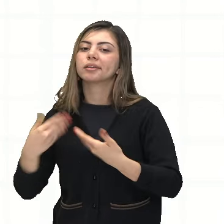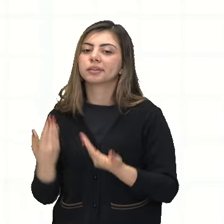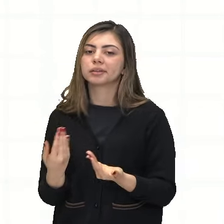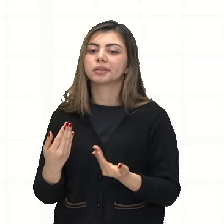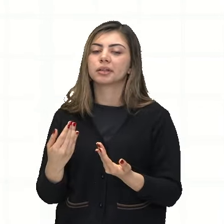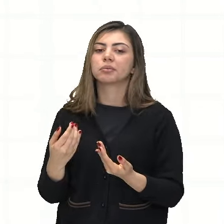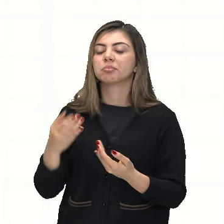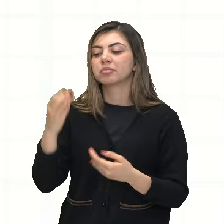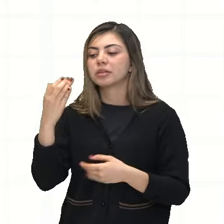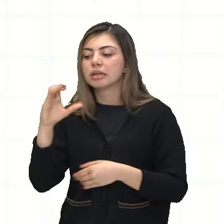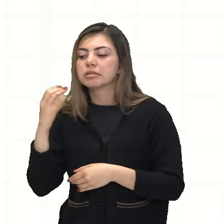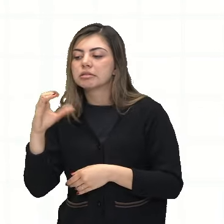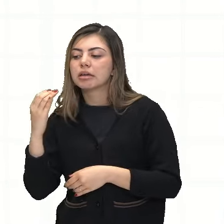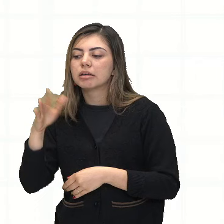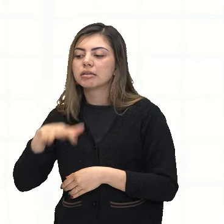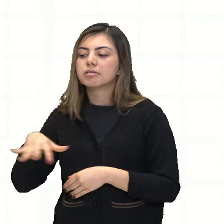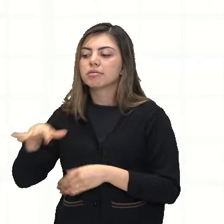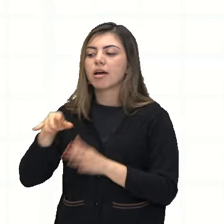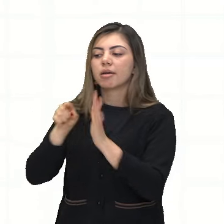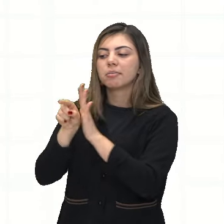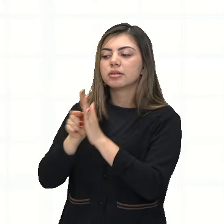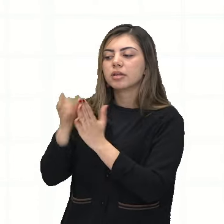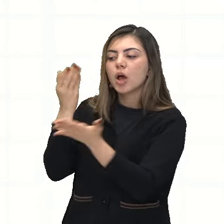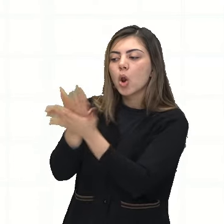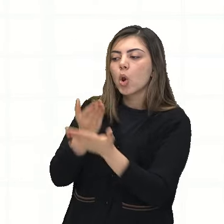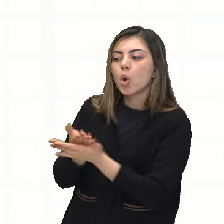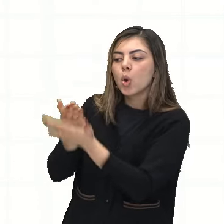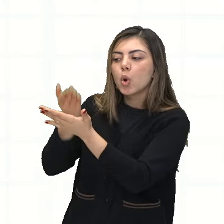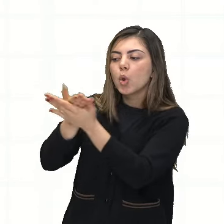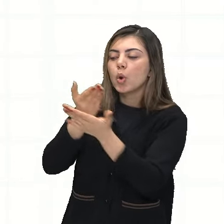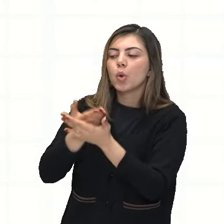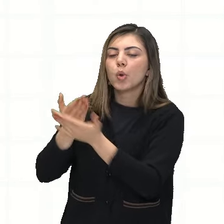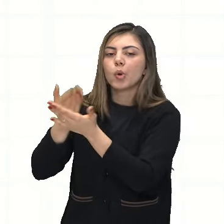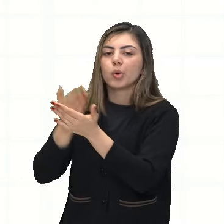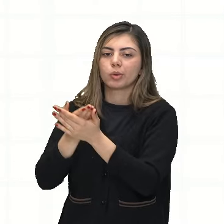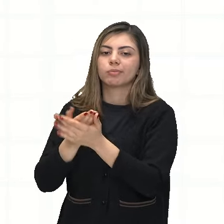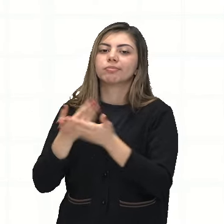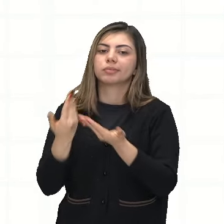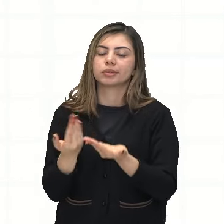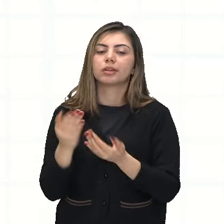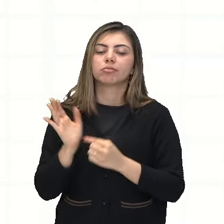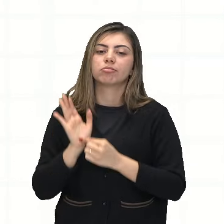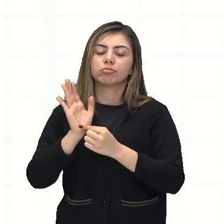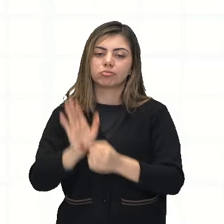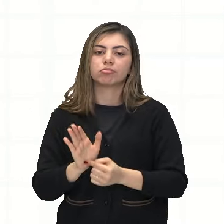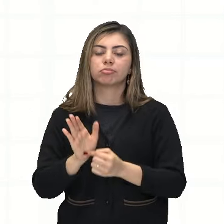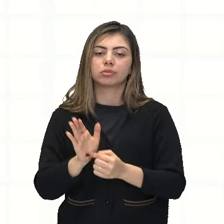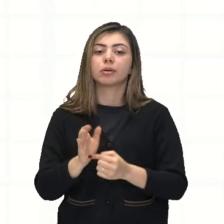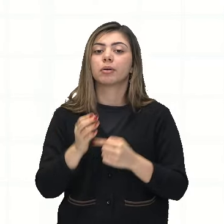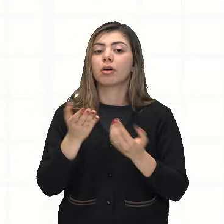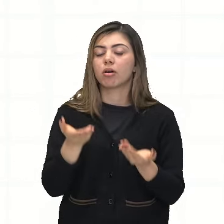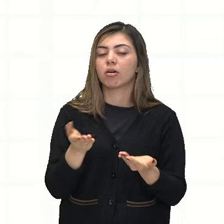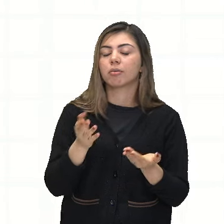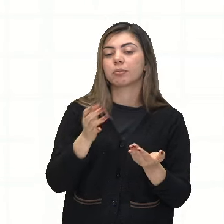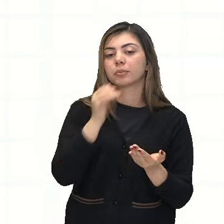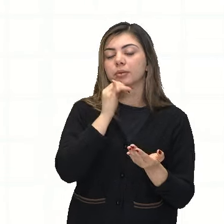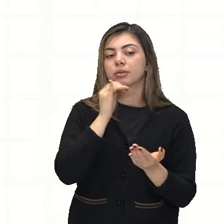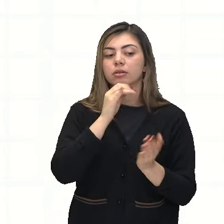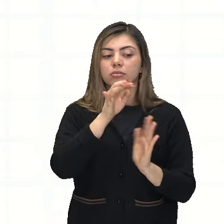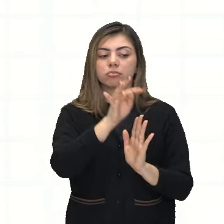científico tudo aquilo que foi estudado durante muito tempo que eu estou trazendo para dizer olha isso aqui já é um caminho que vem sendo